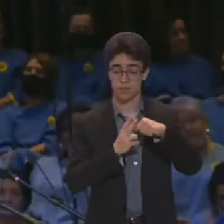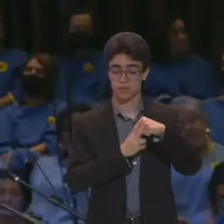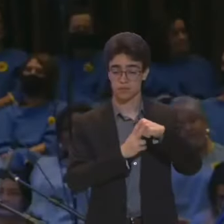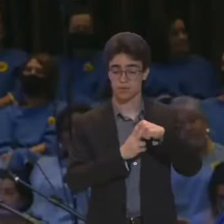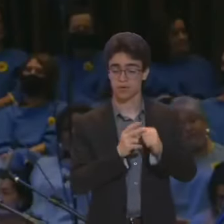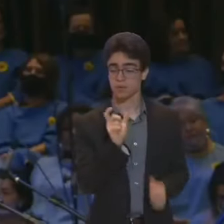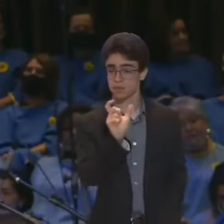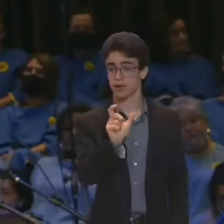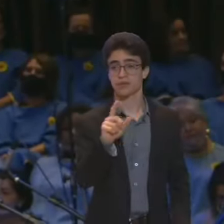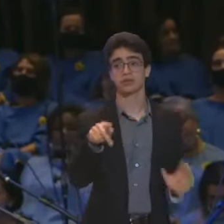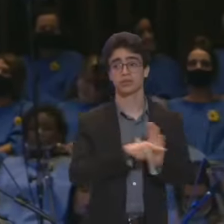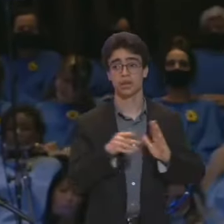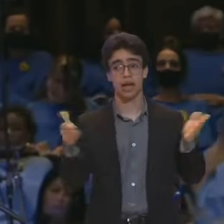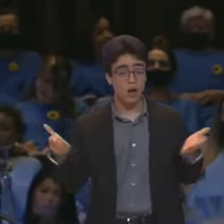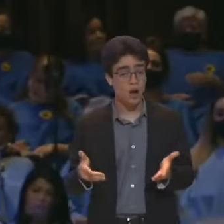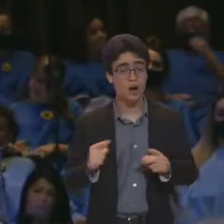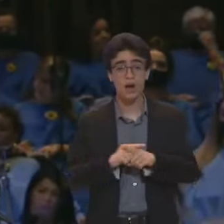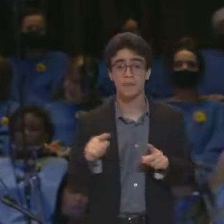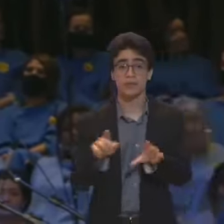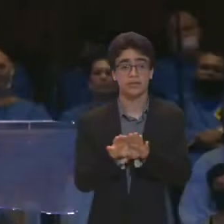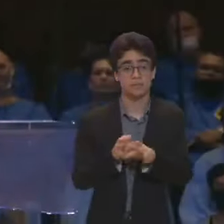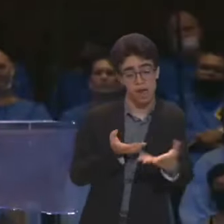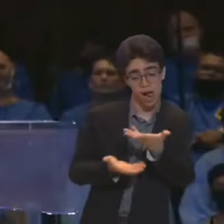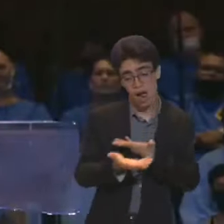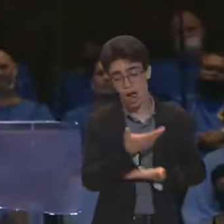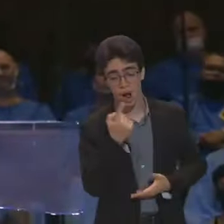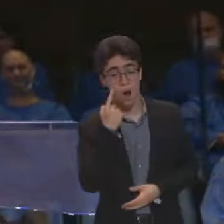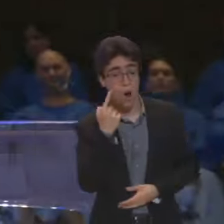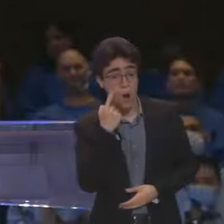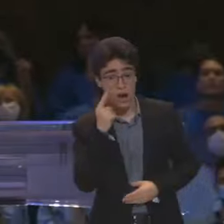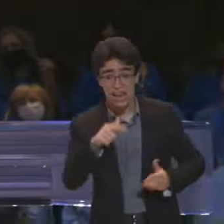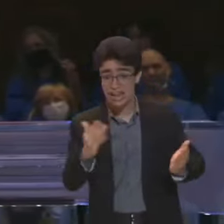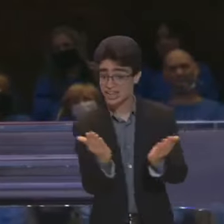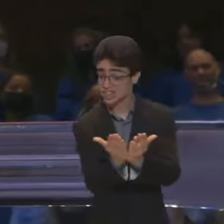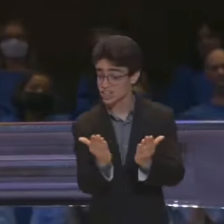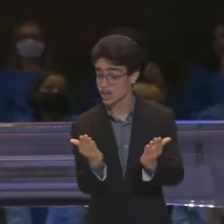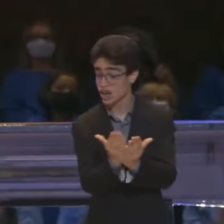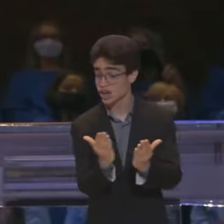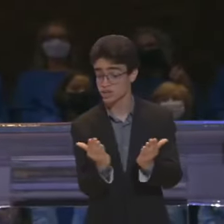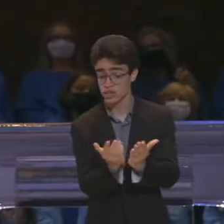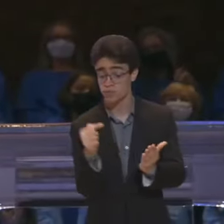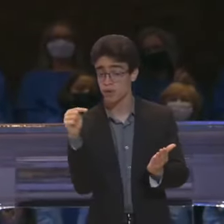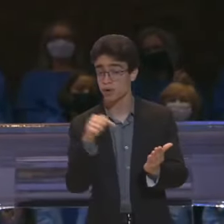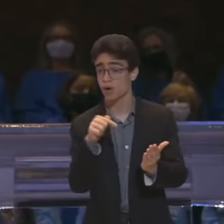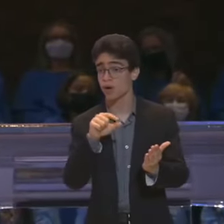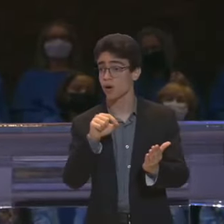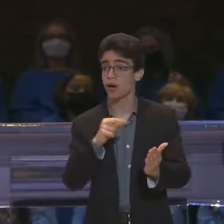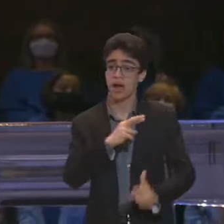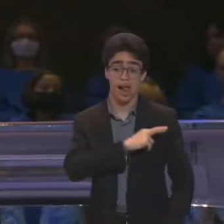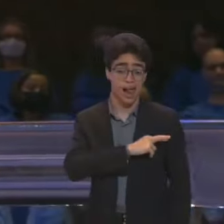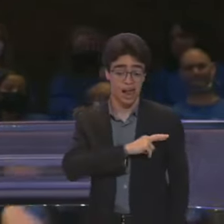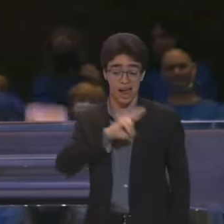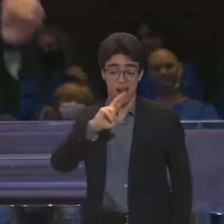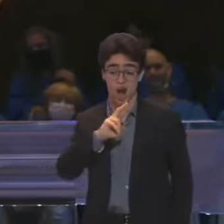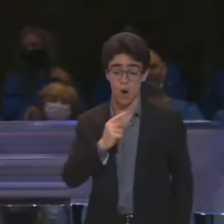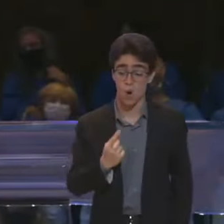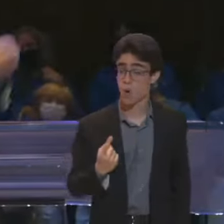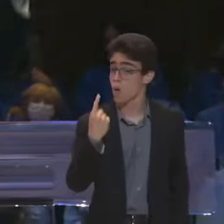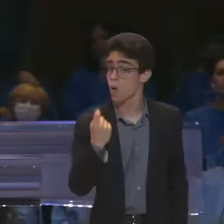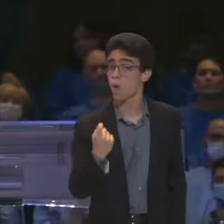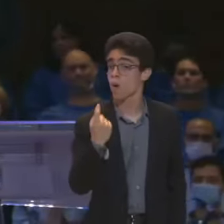ver com o outro. O cristianismo, presta atenção nisso, o cristianismo é a única religião no mundo onde o